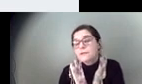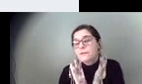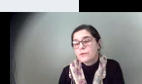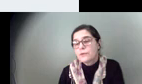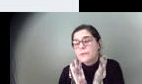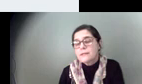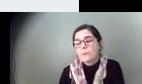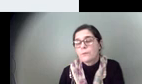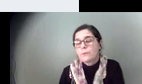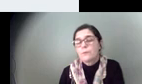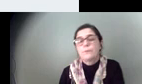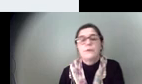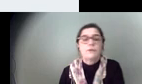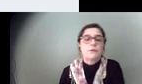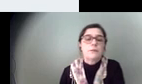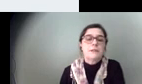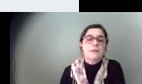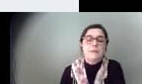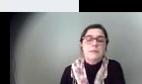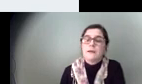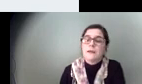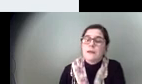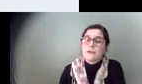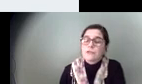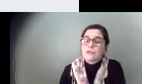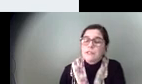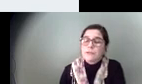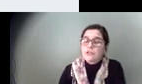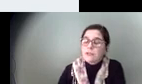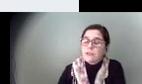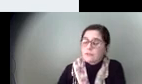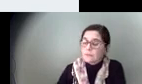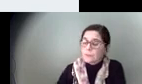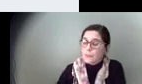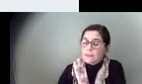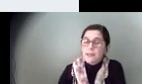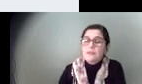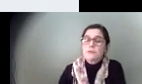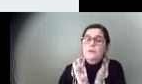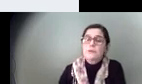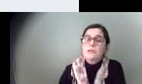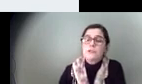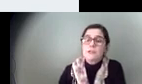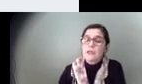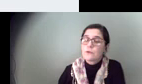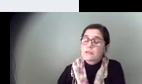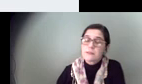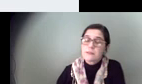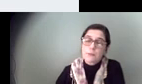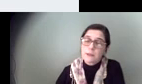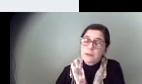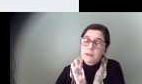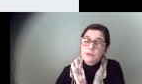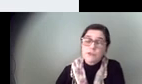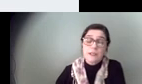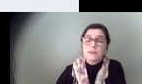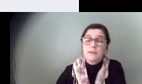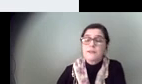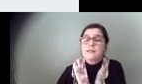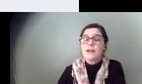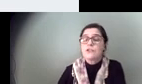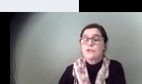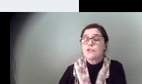desde a nossa formação, devido à pandemia. Então, a gente sabe que a gente teve um atraso muito grande, tem alunos que estão com uma grande,